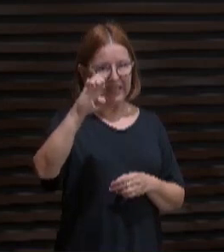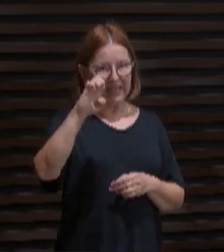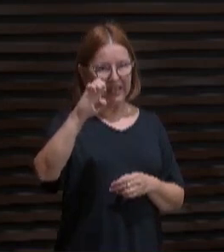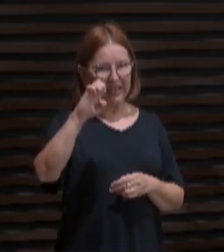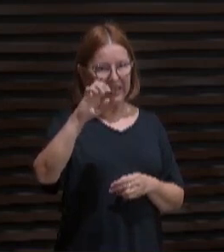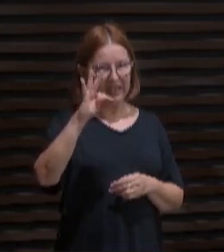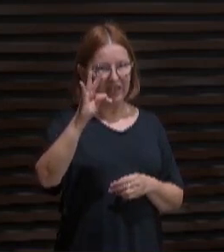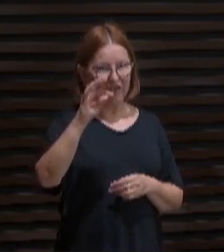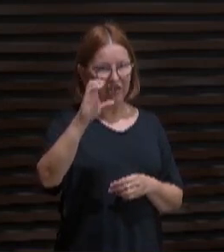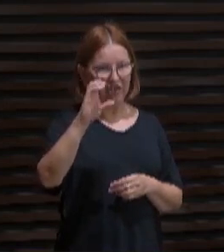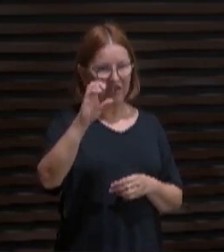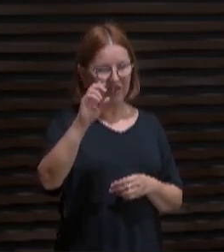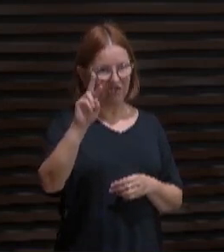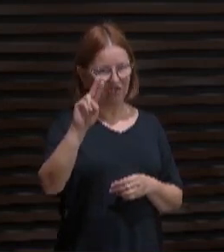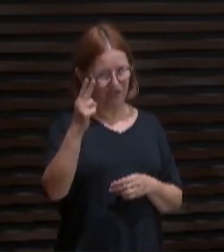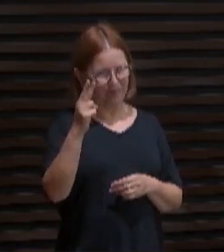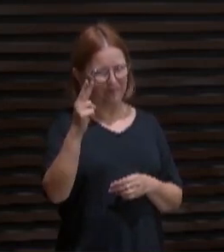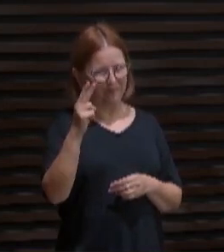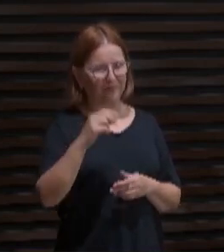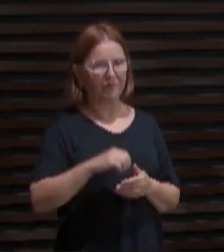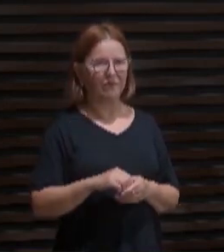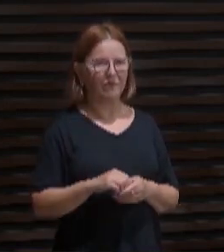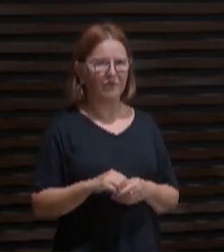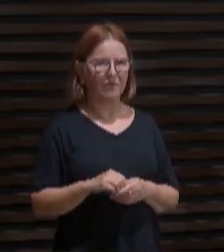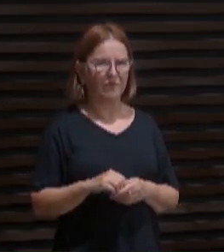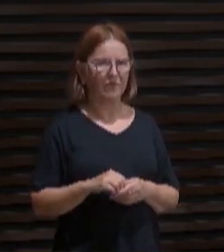eu vou admitir Deus se eu mesmo não for Deus?